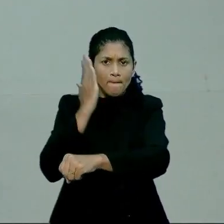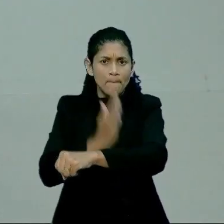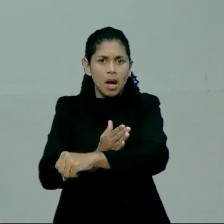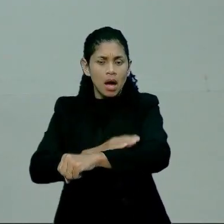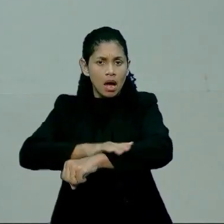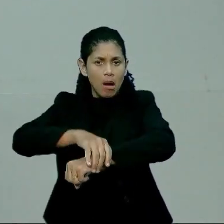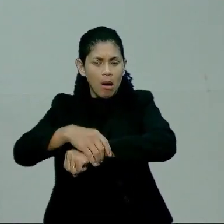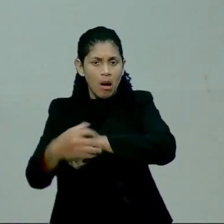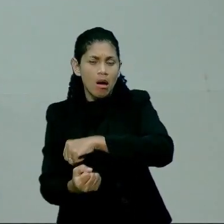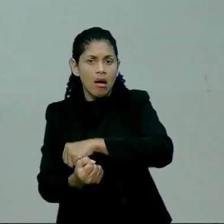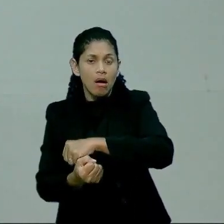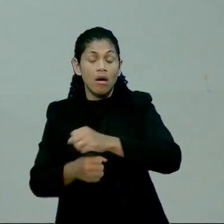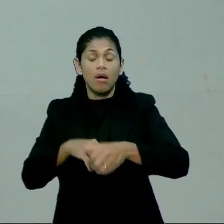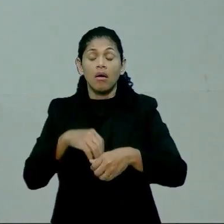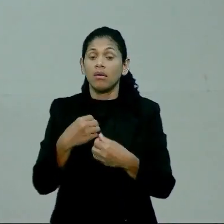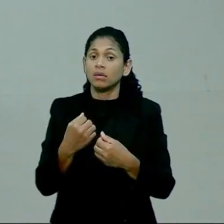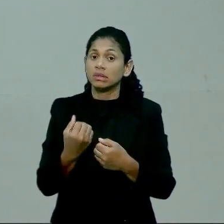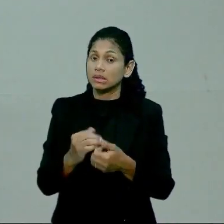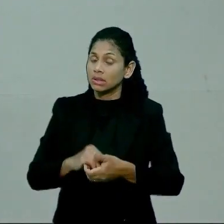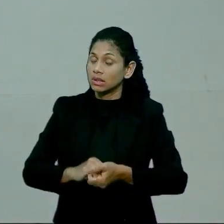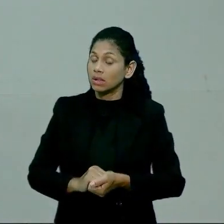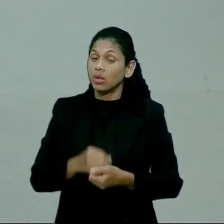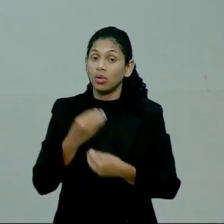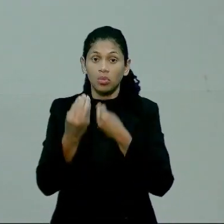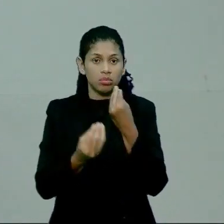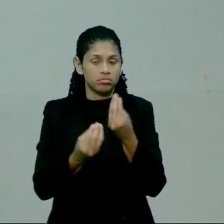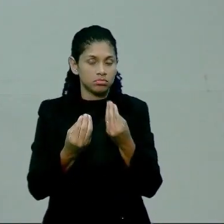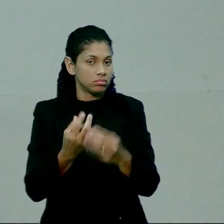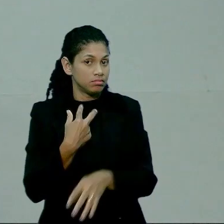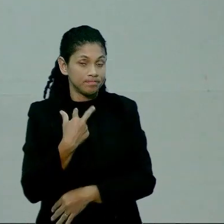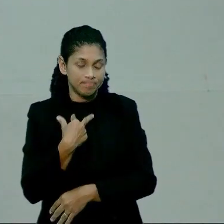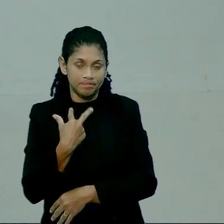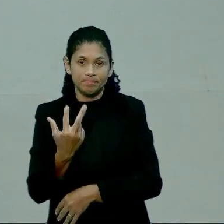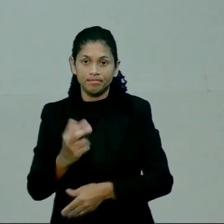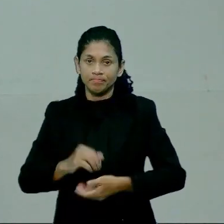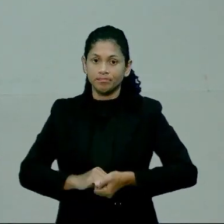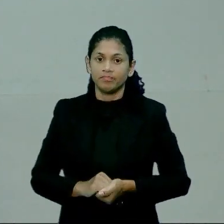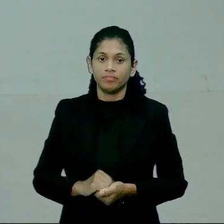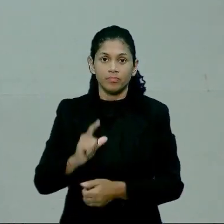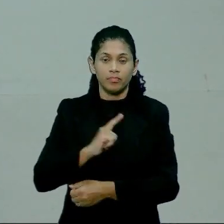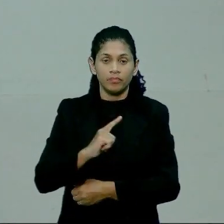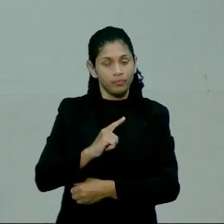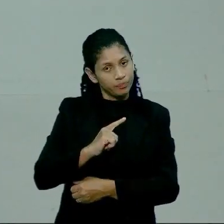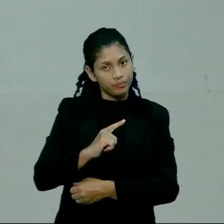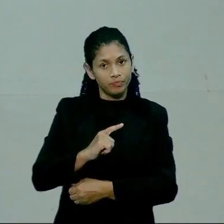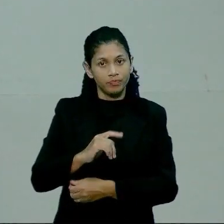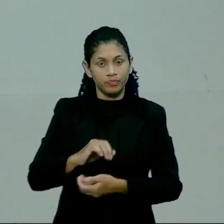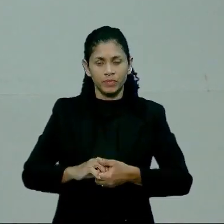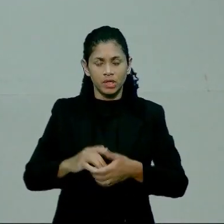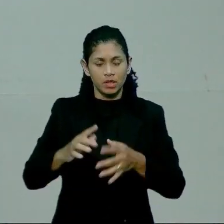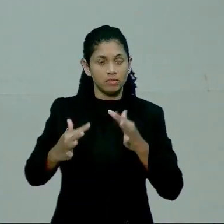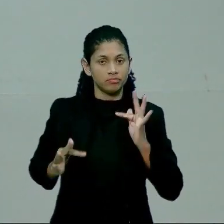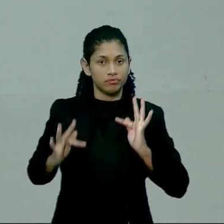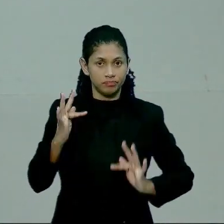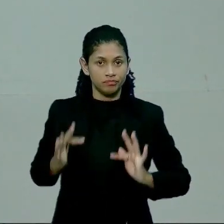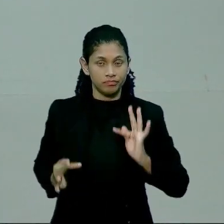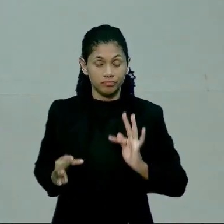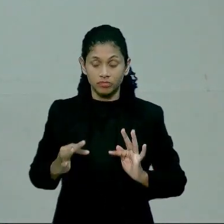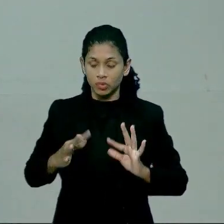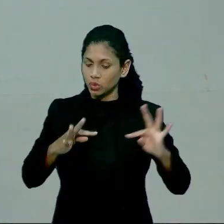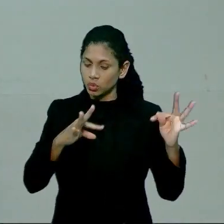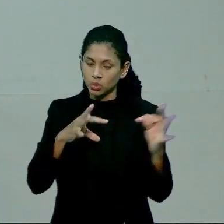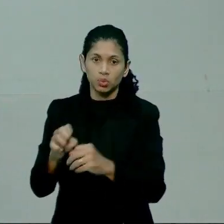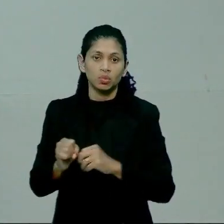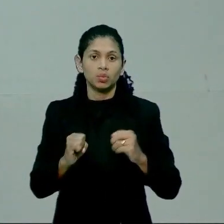devagar e sempre a restauração é possível, esse esticamento não existe. Então, a gente tem tudo essa fisiologia, tudo com base na fisiologia,